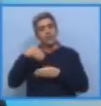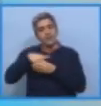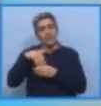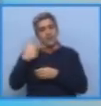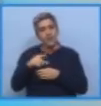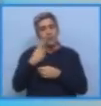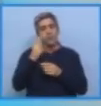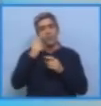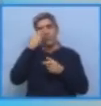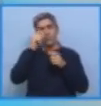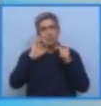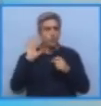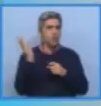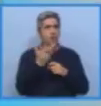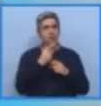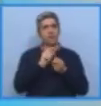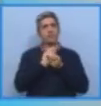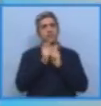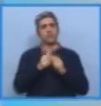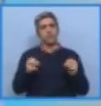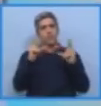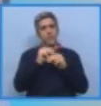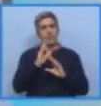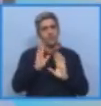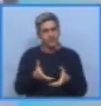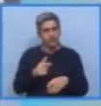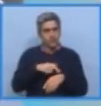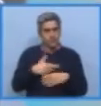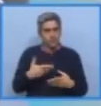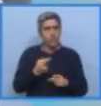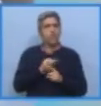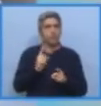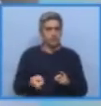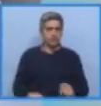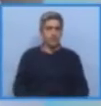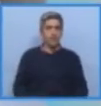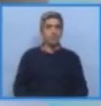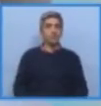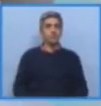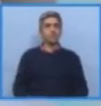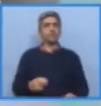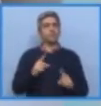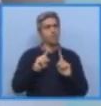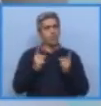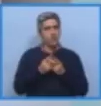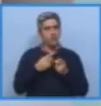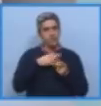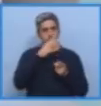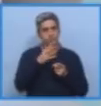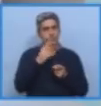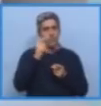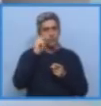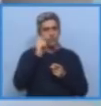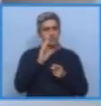humanidade renovada e de que é preciso para os dias de hoje. Porquê? Porque, e assim muito sinteticamente,